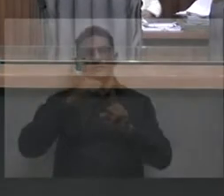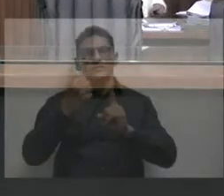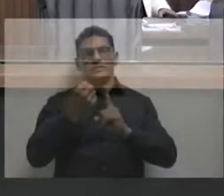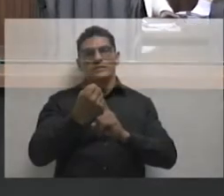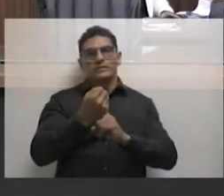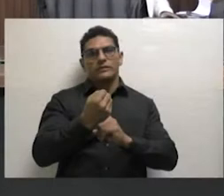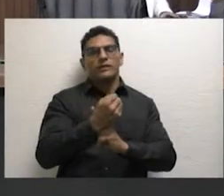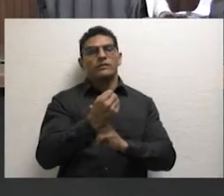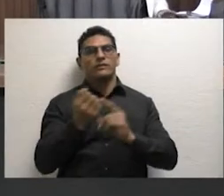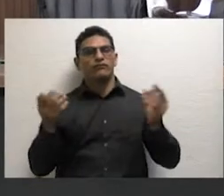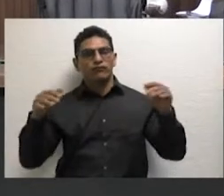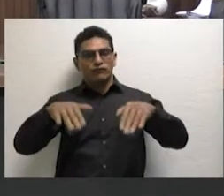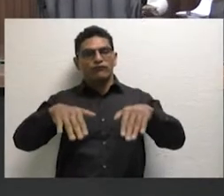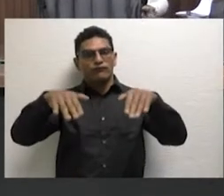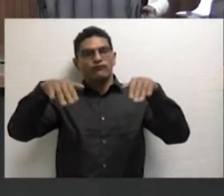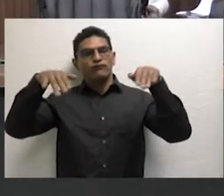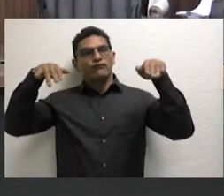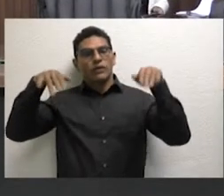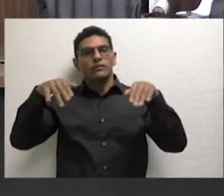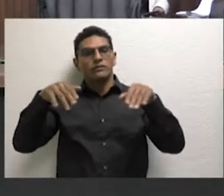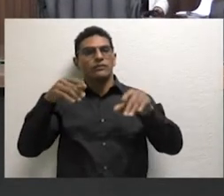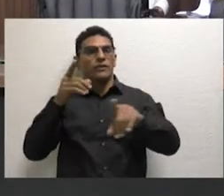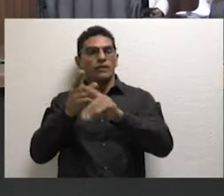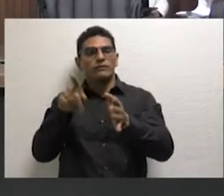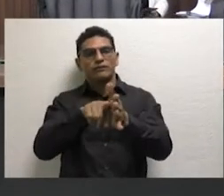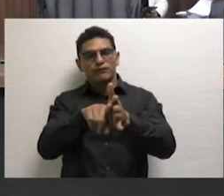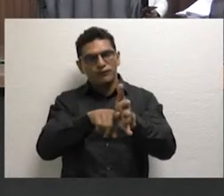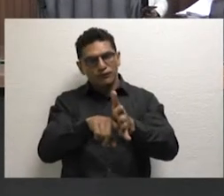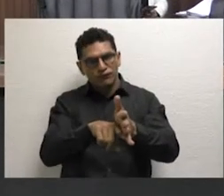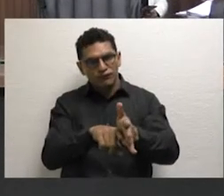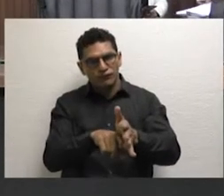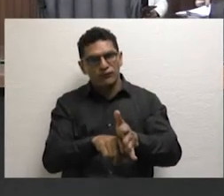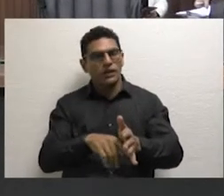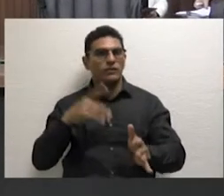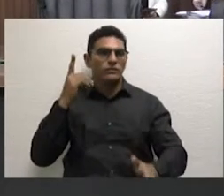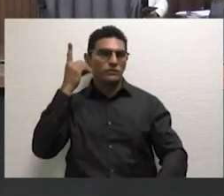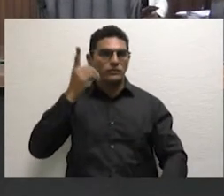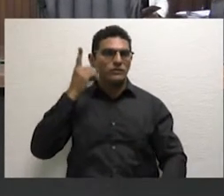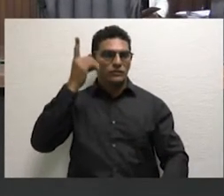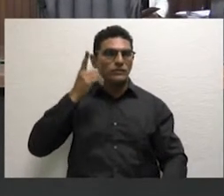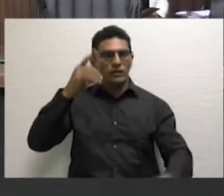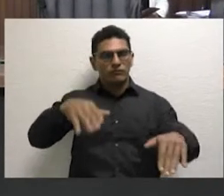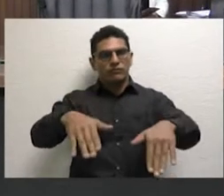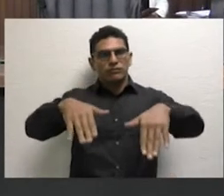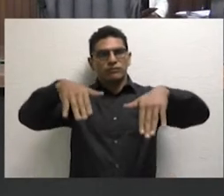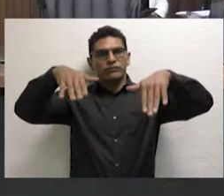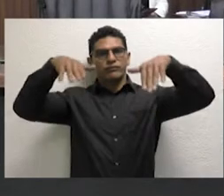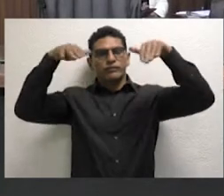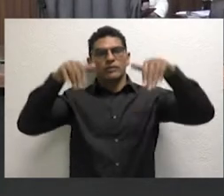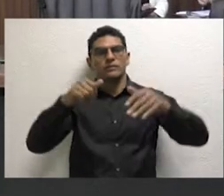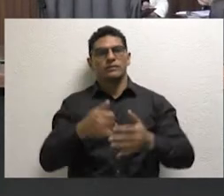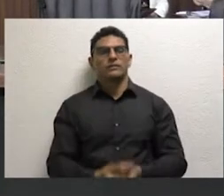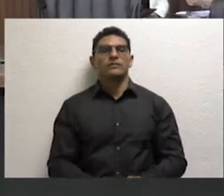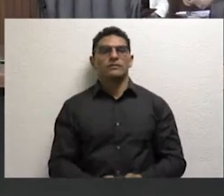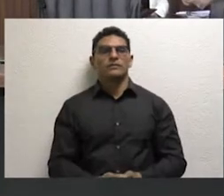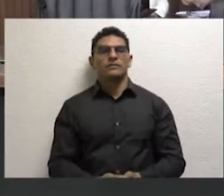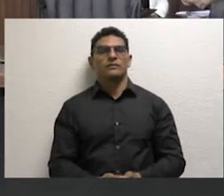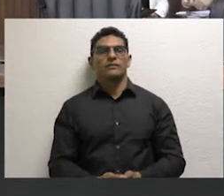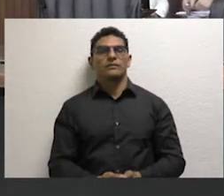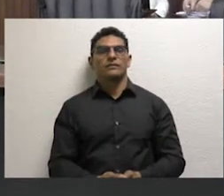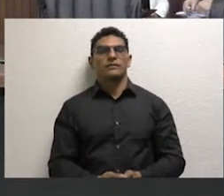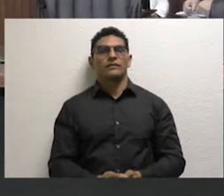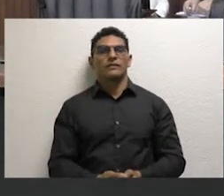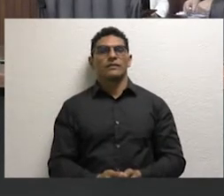fiscalize de perto a atuação de seu deputado. A Assembleia Legislativa do Estado é sua verdadeira ressonância